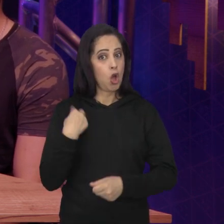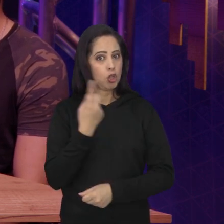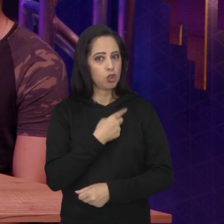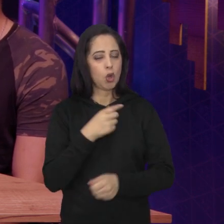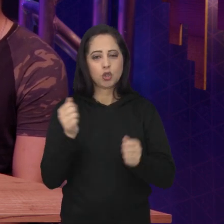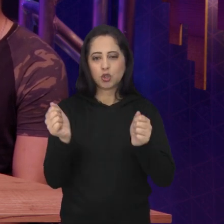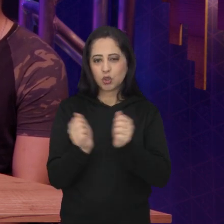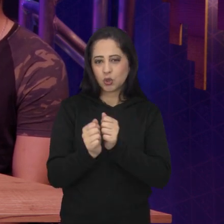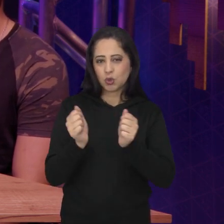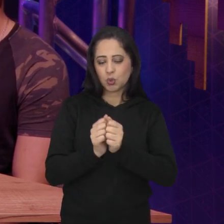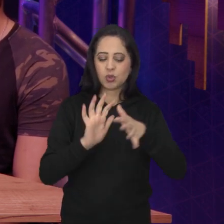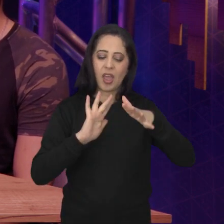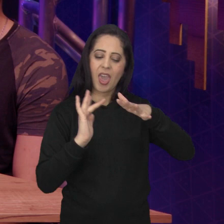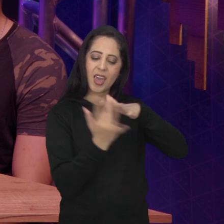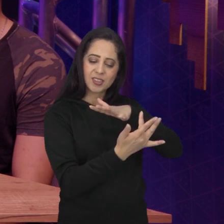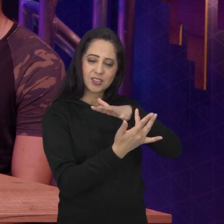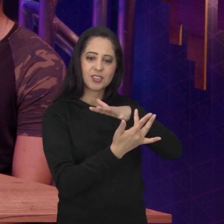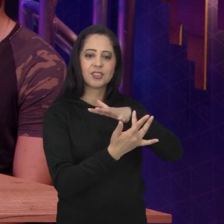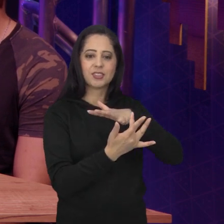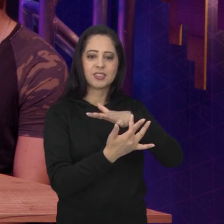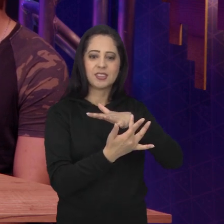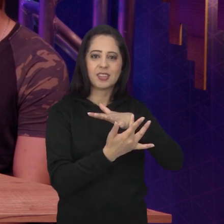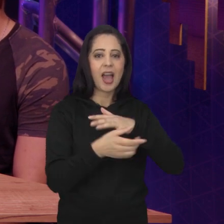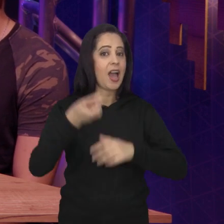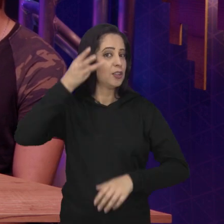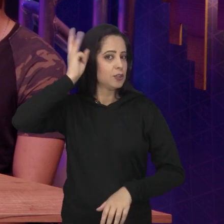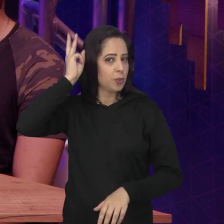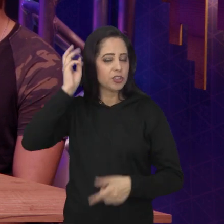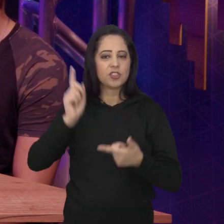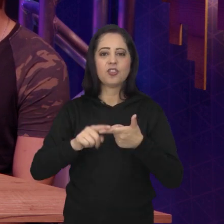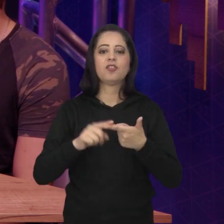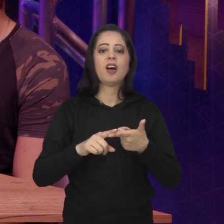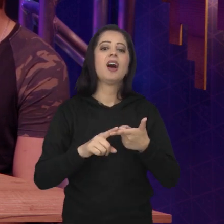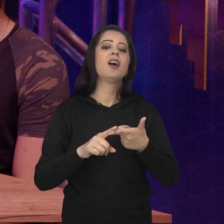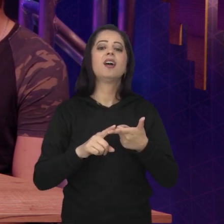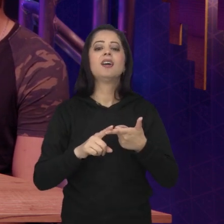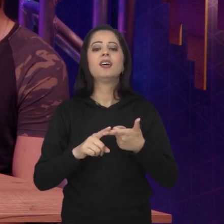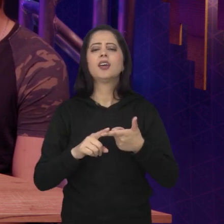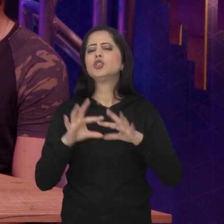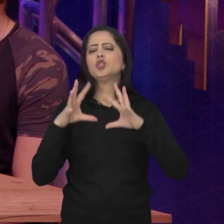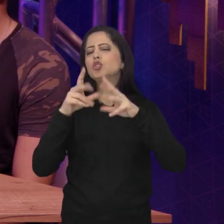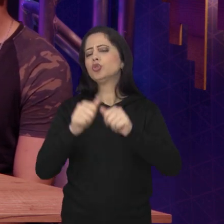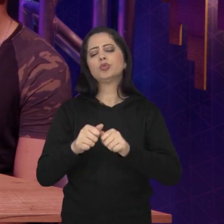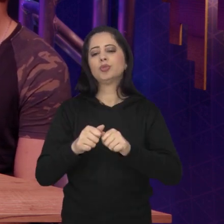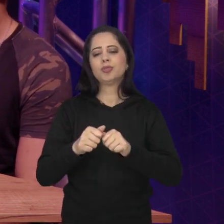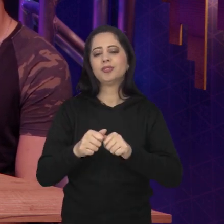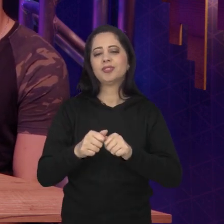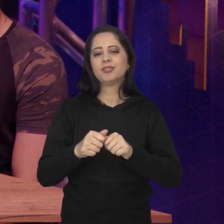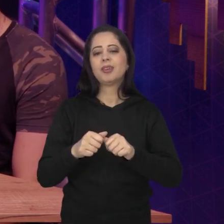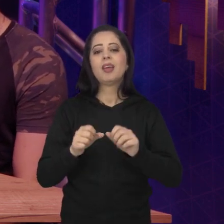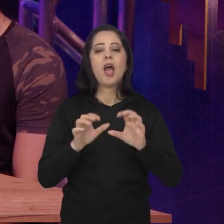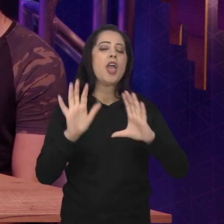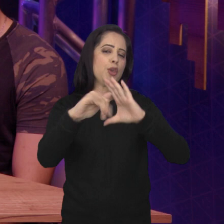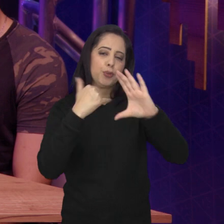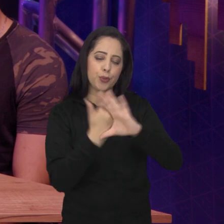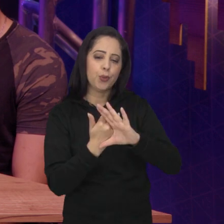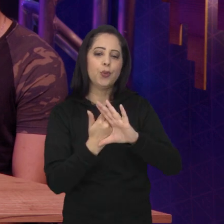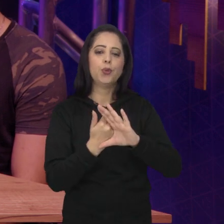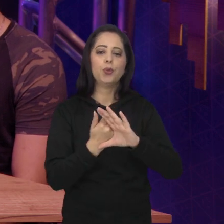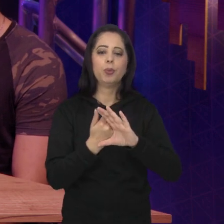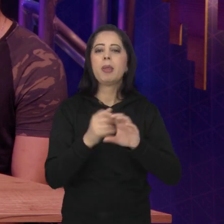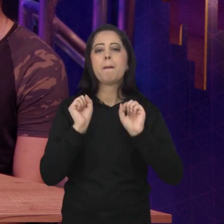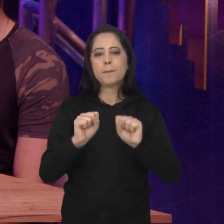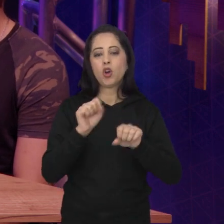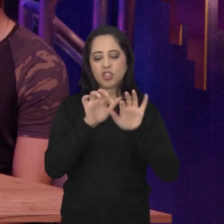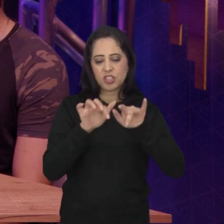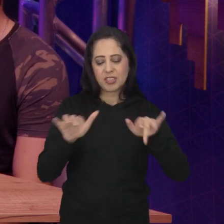tá, né, em todas as redes aí. Você vai achar a gente no Spotify, no Deezer. A gente tá em tudo quanto é lugar agora, né? No Exatamente. YouTube.